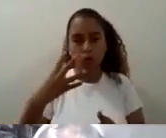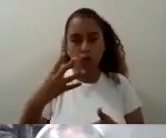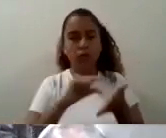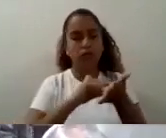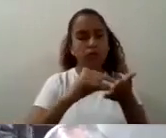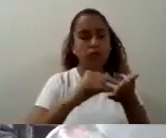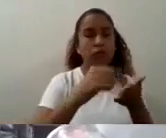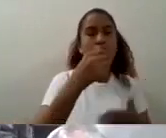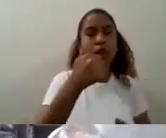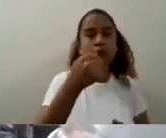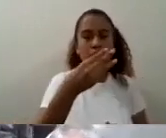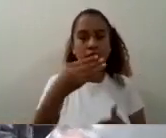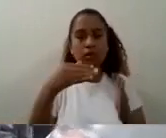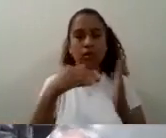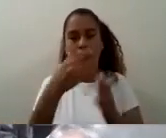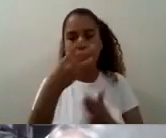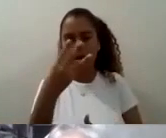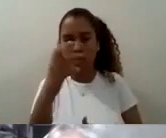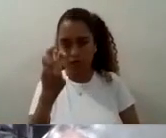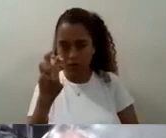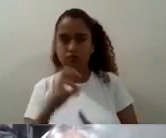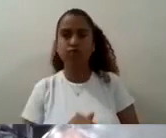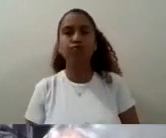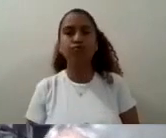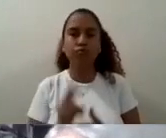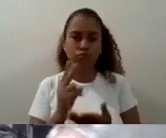35. Adiante.